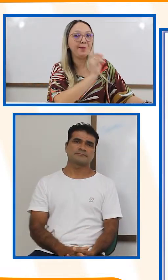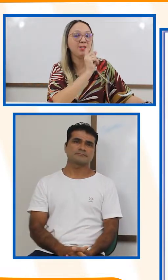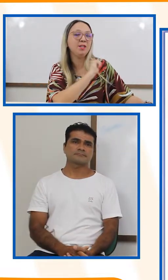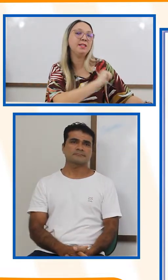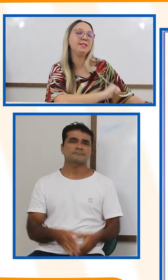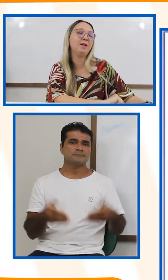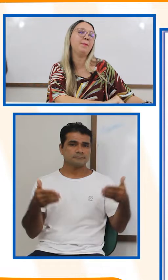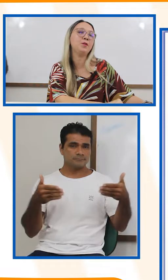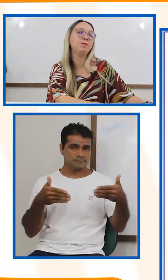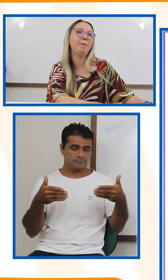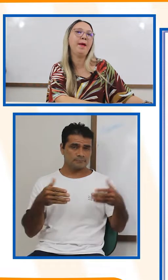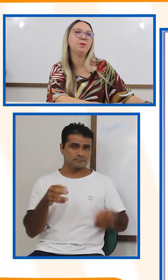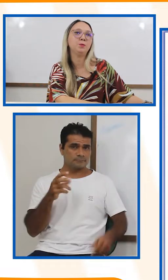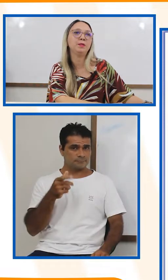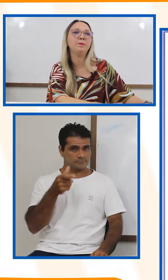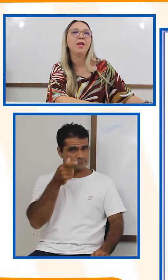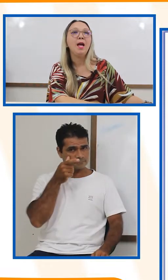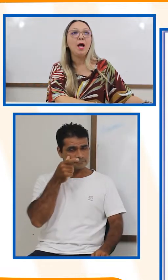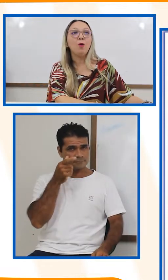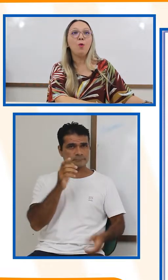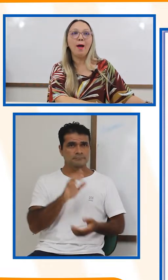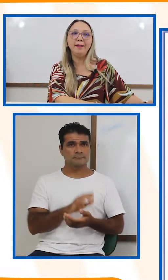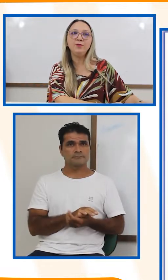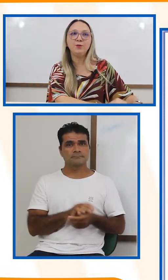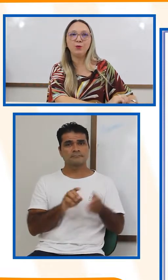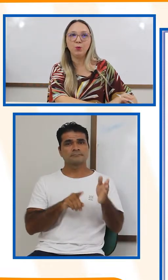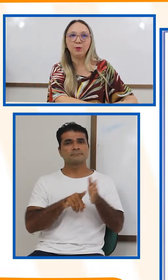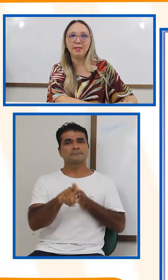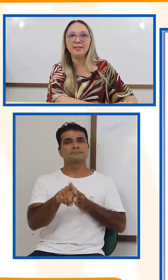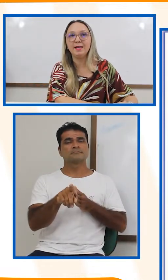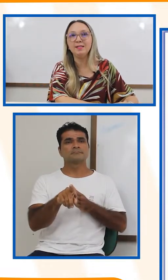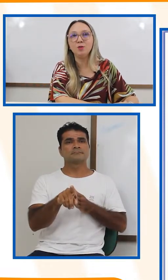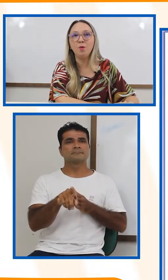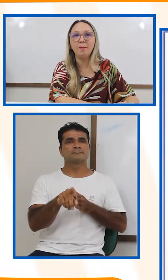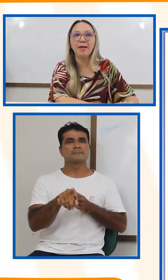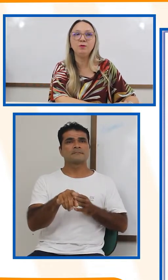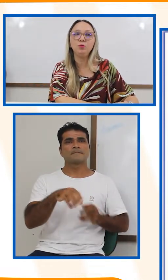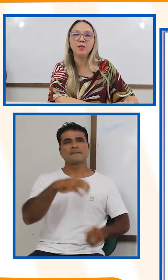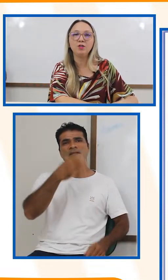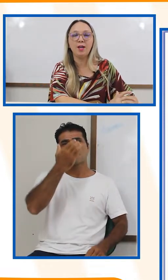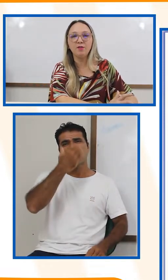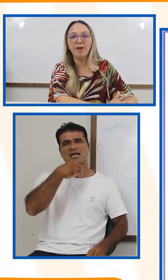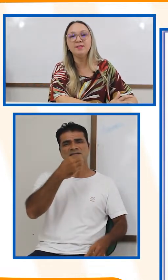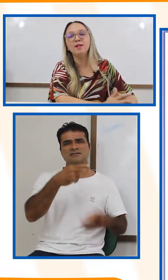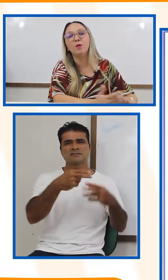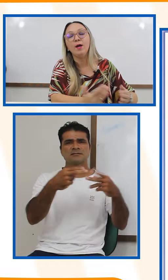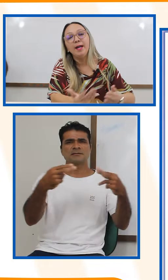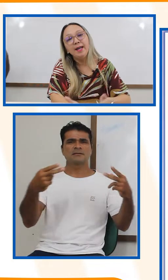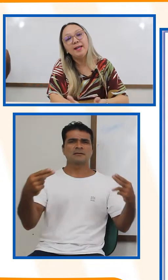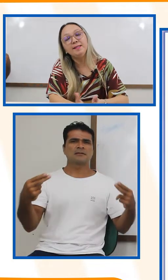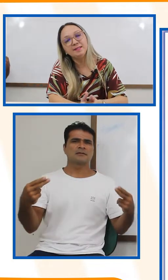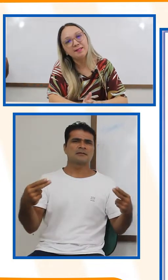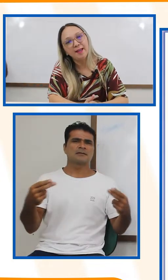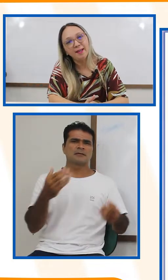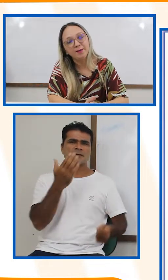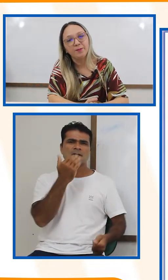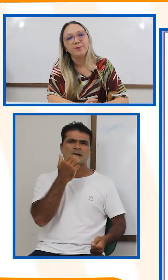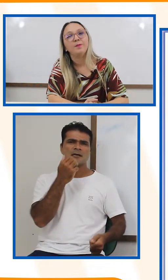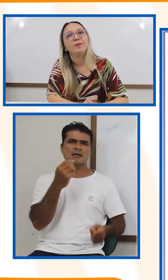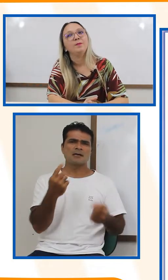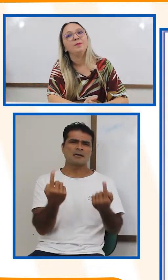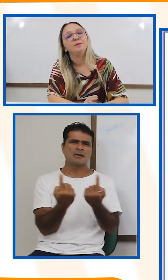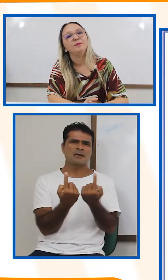Agora, prestem atenção na próxima pergunta. Quais frutas eles comeram durante a refeição? Eles